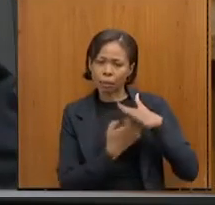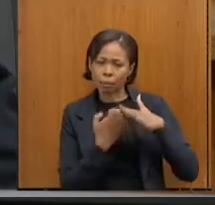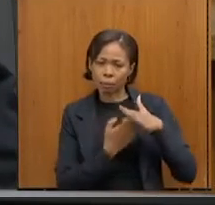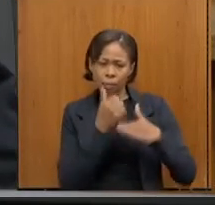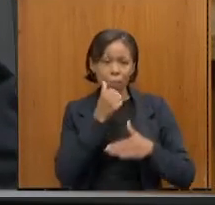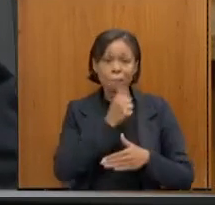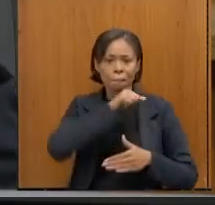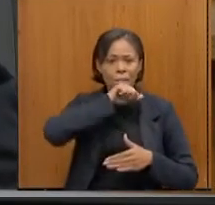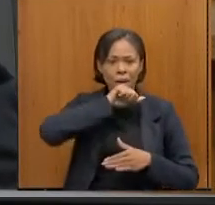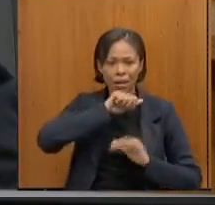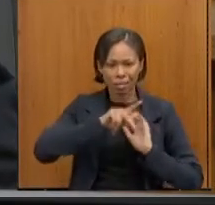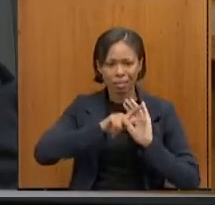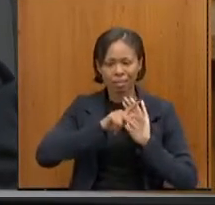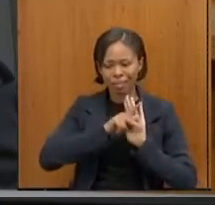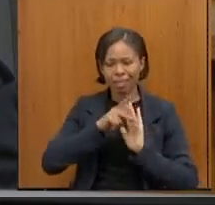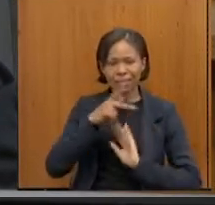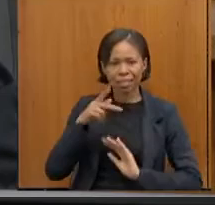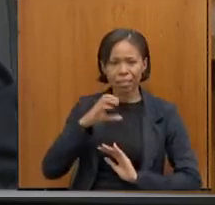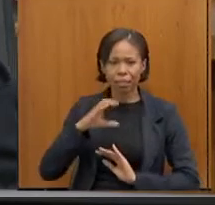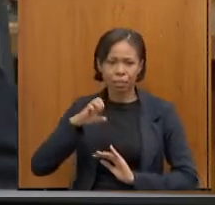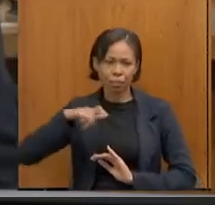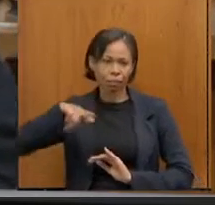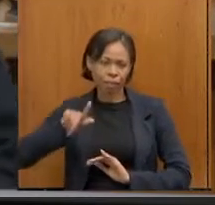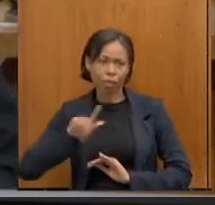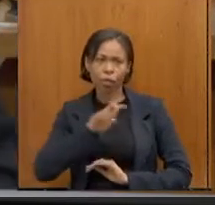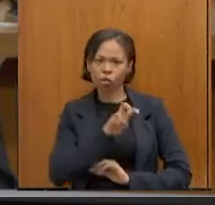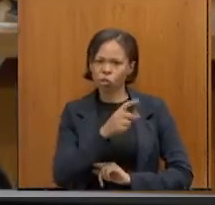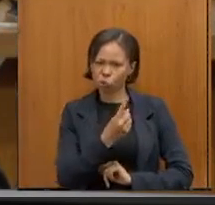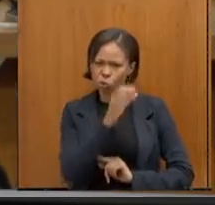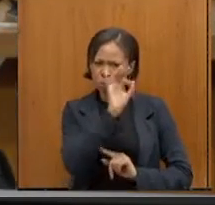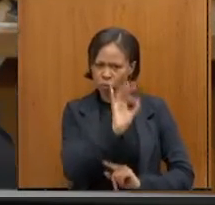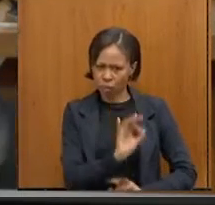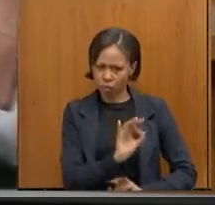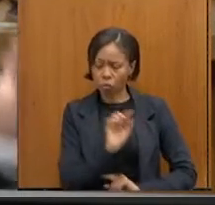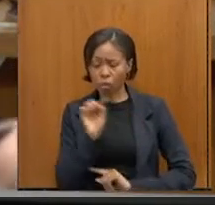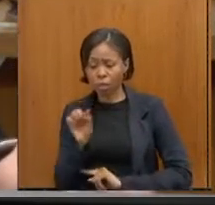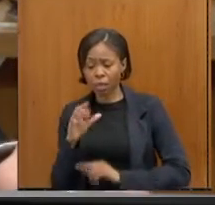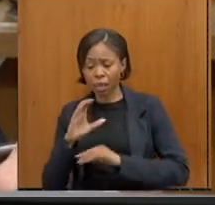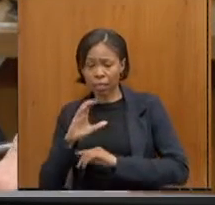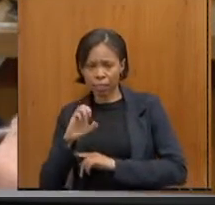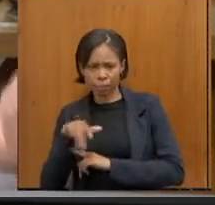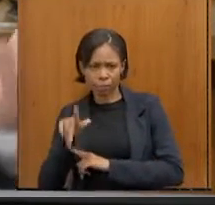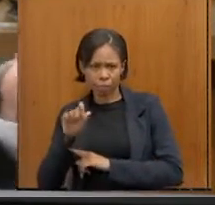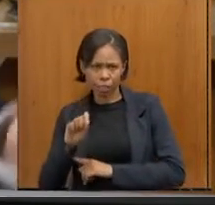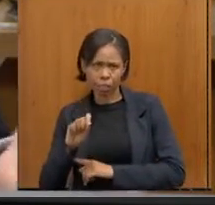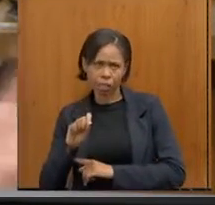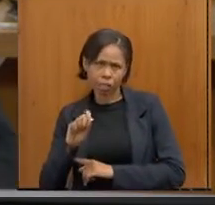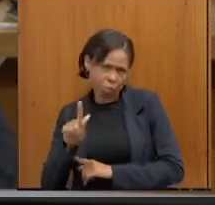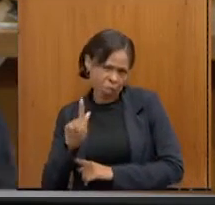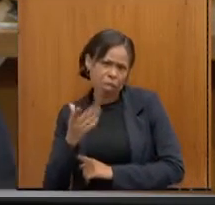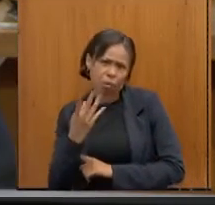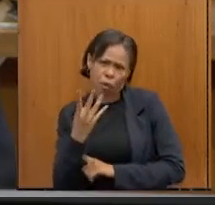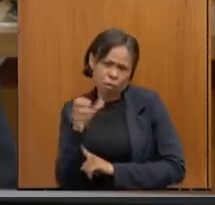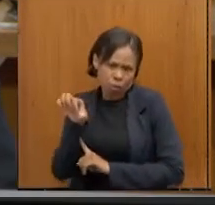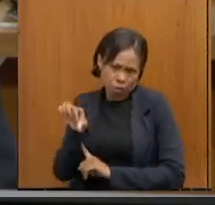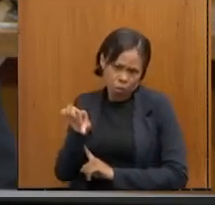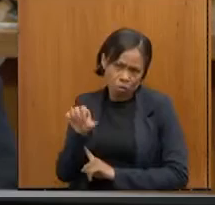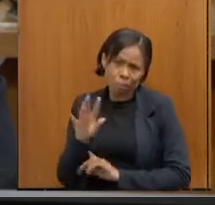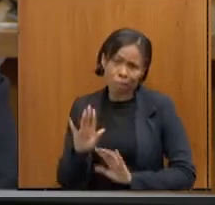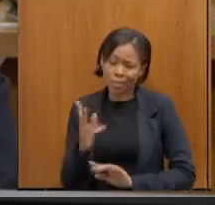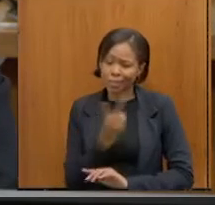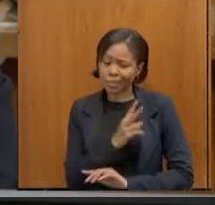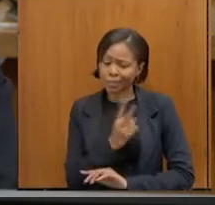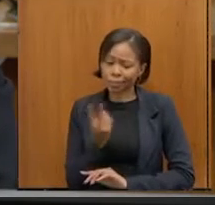é a venda de 51 por cento e a semente ficar com 49 mas se e as duas soluções